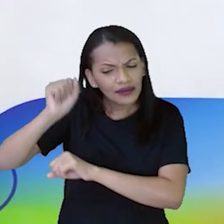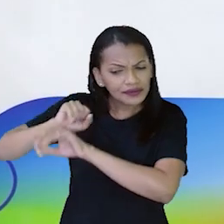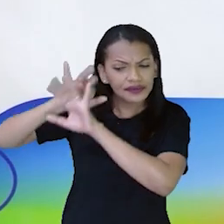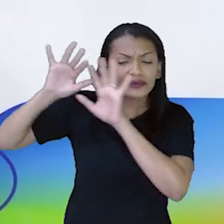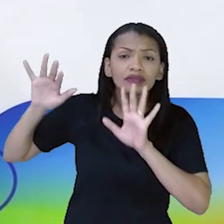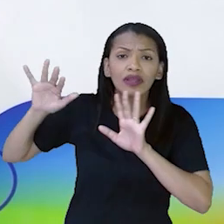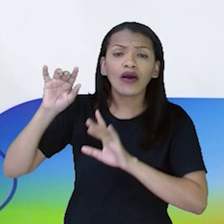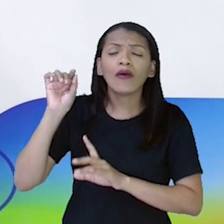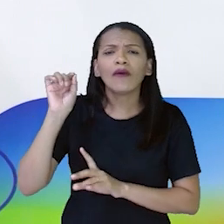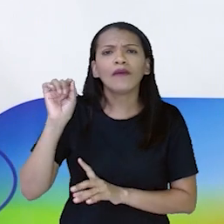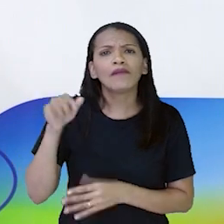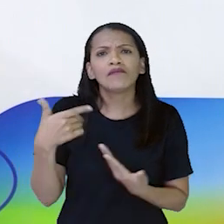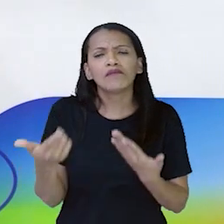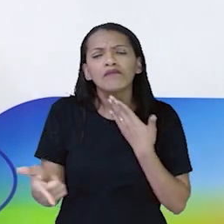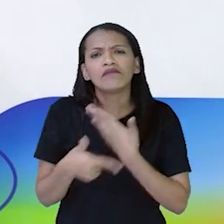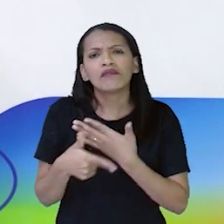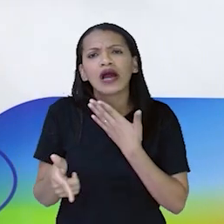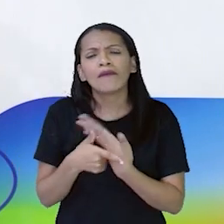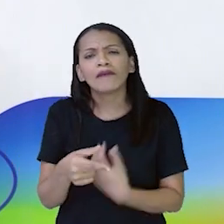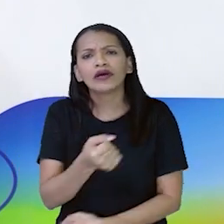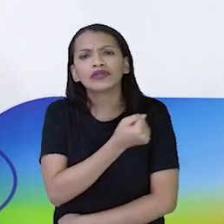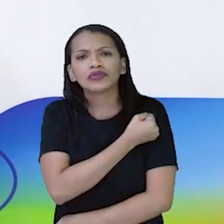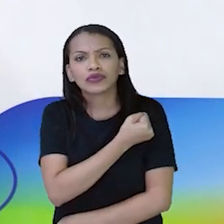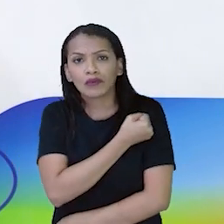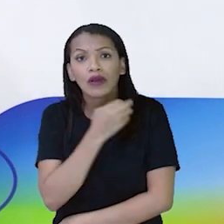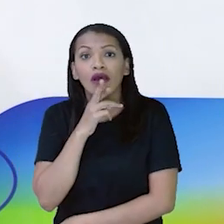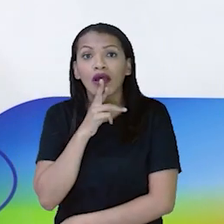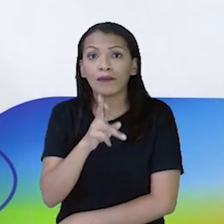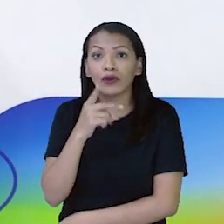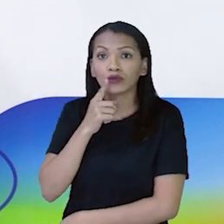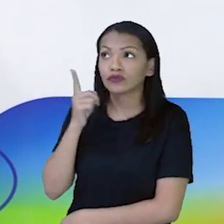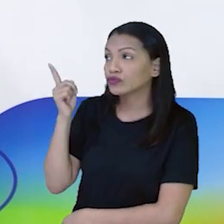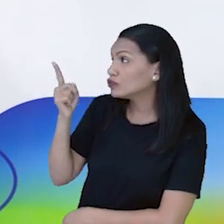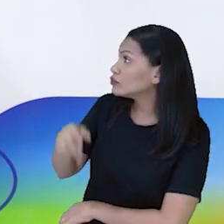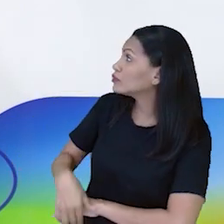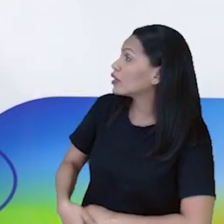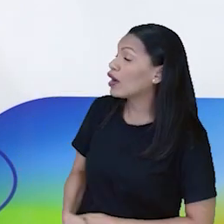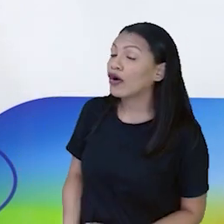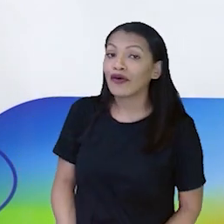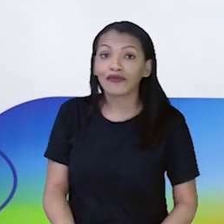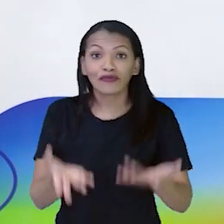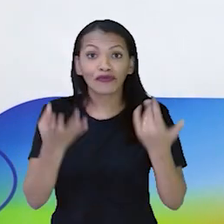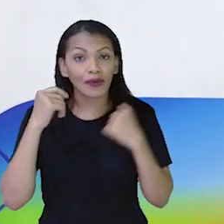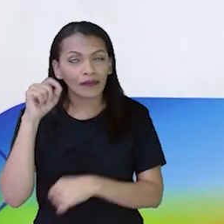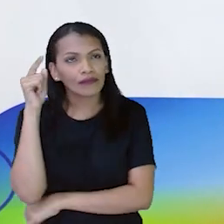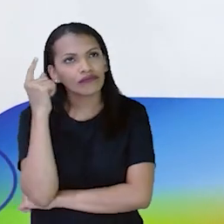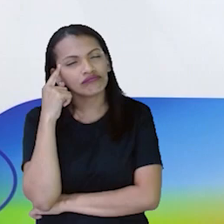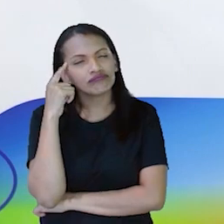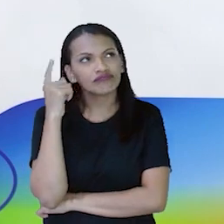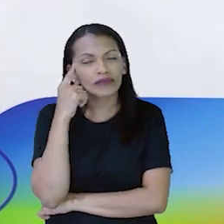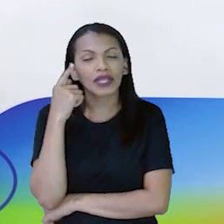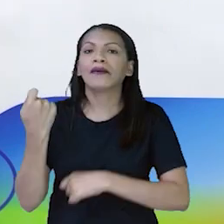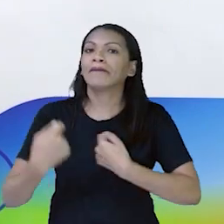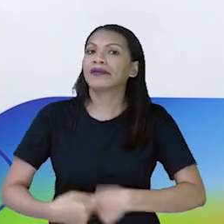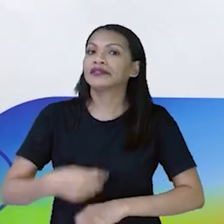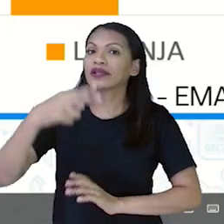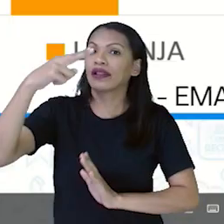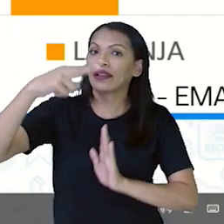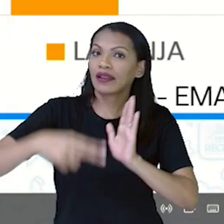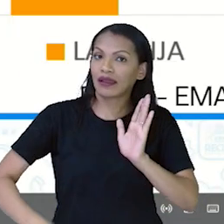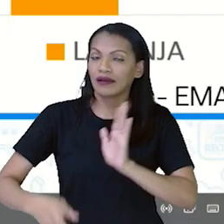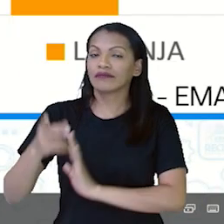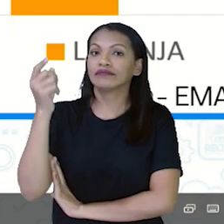Abigail, para que servem esses números? Tudo bem que a resposta já está aqui no quadro. Mas vamos parar para pensar. Vocês precisam ler o que está